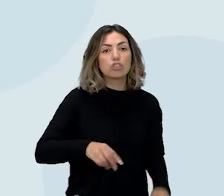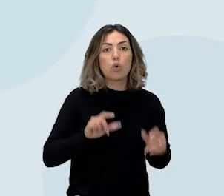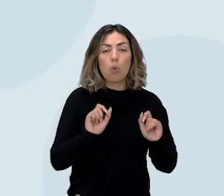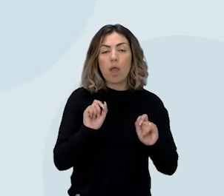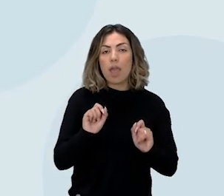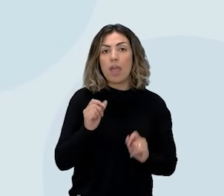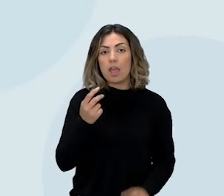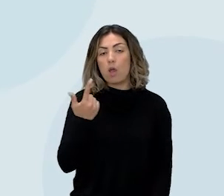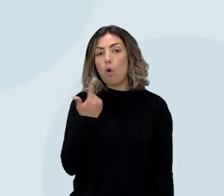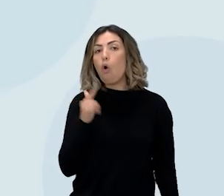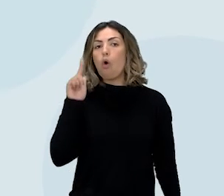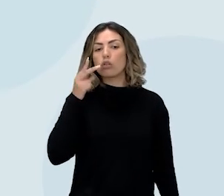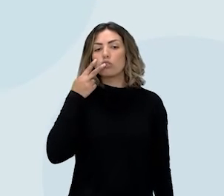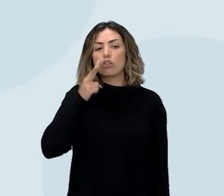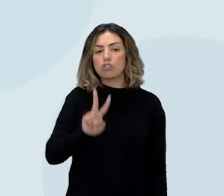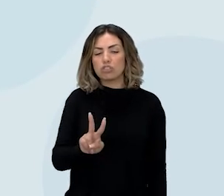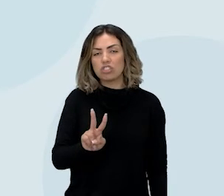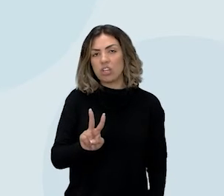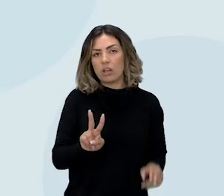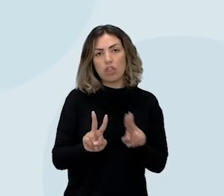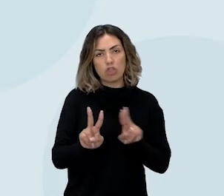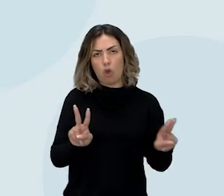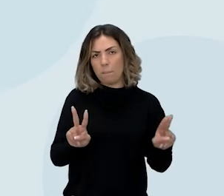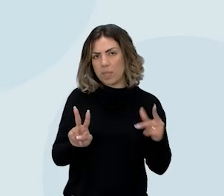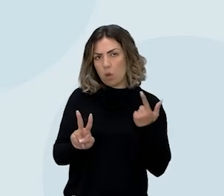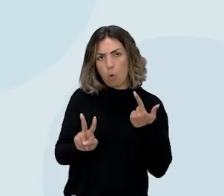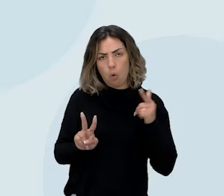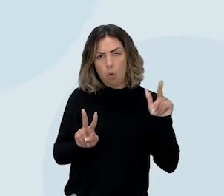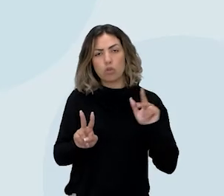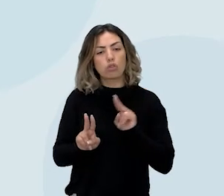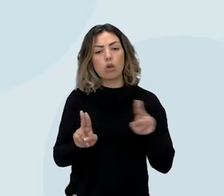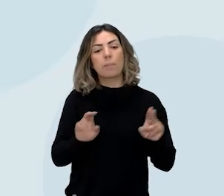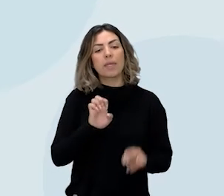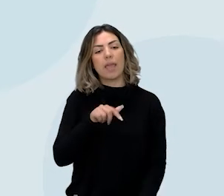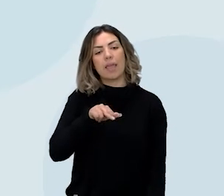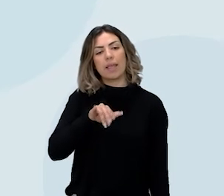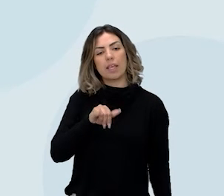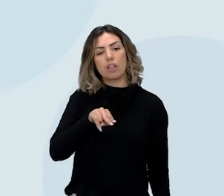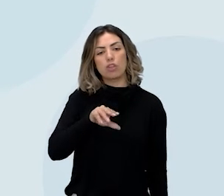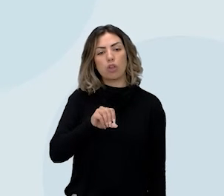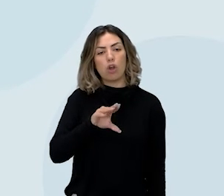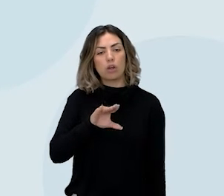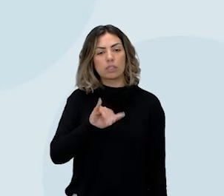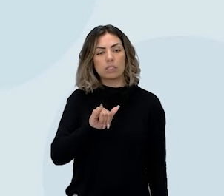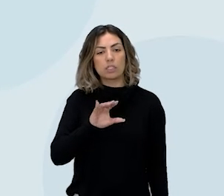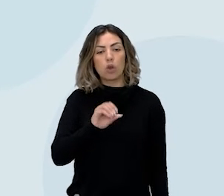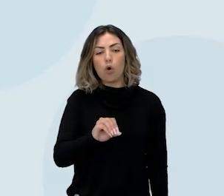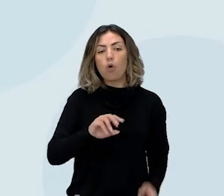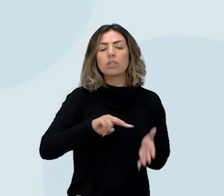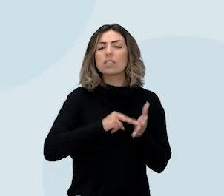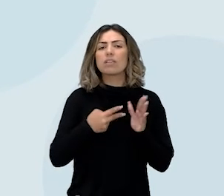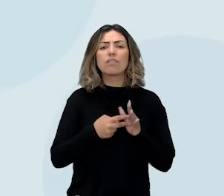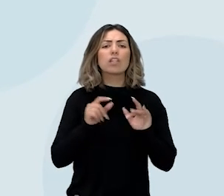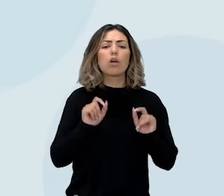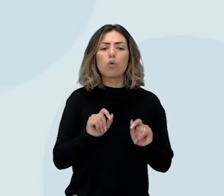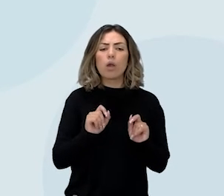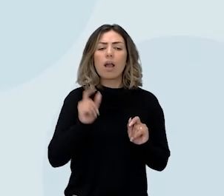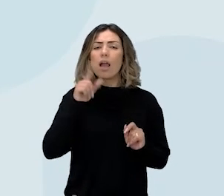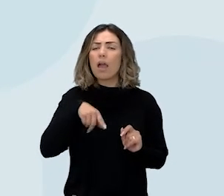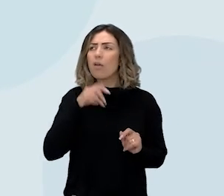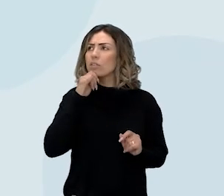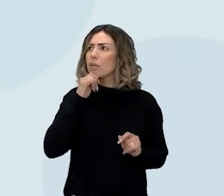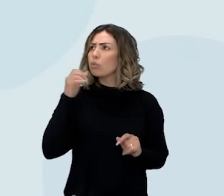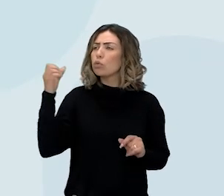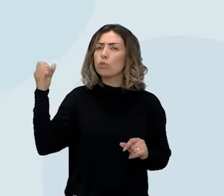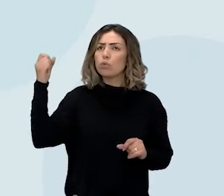dias chamados de equinócio, que vem de igual, né? Onde a iluminação acontece de maneira igual, quer dizer,